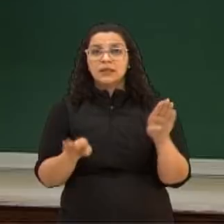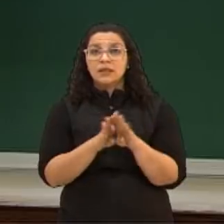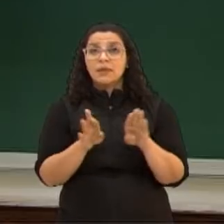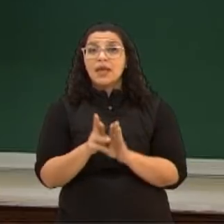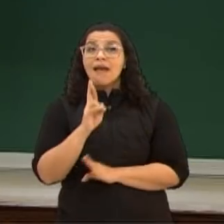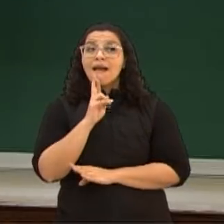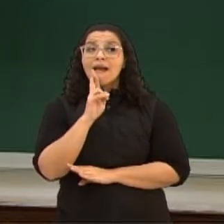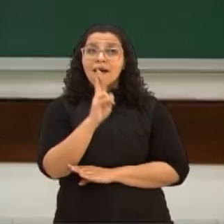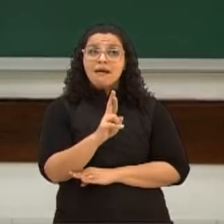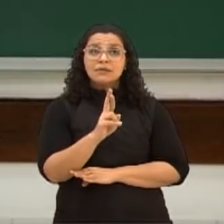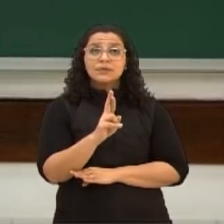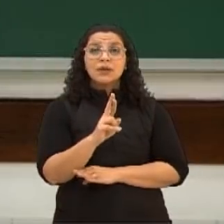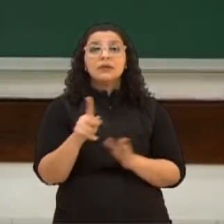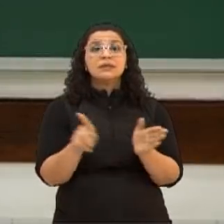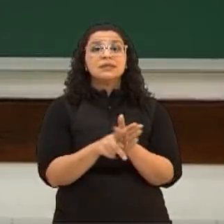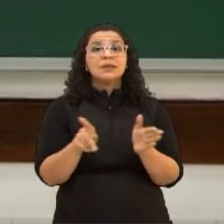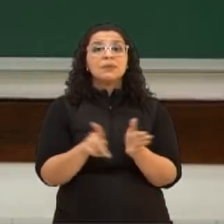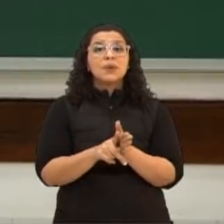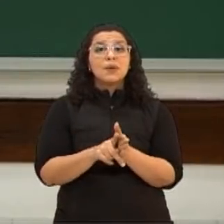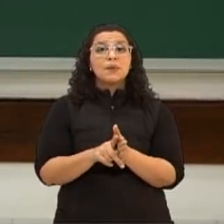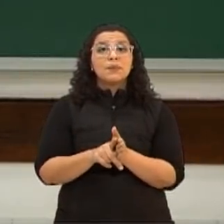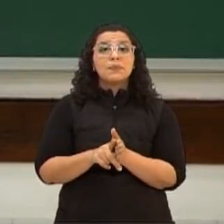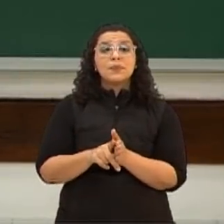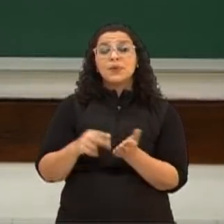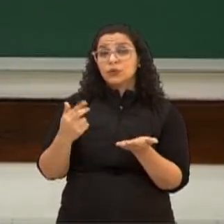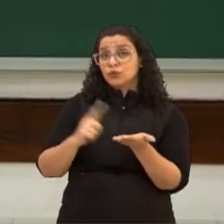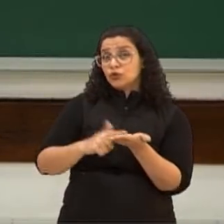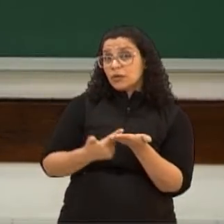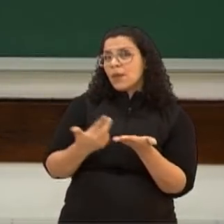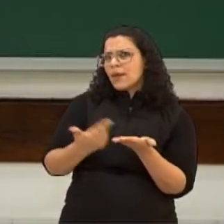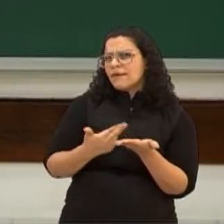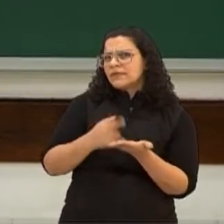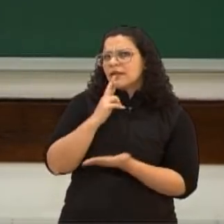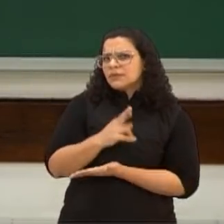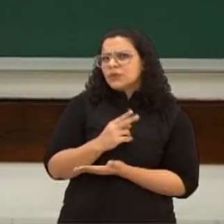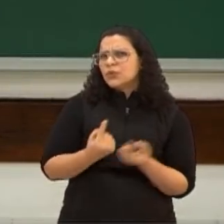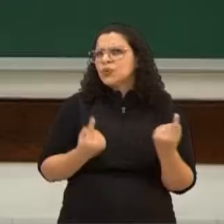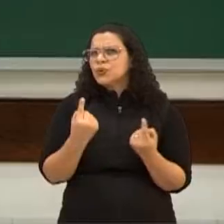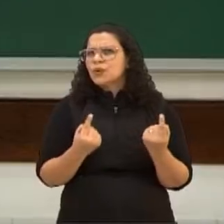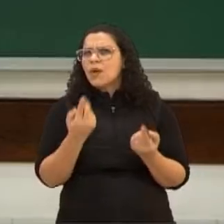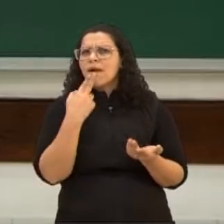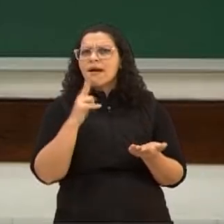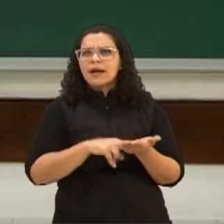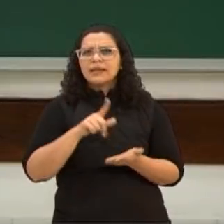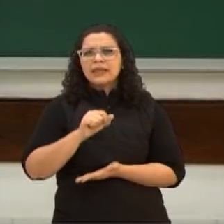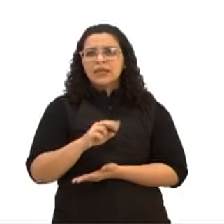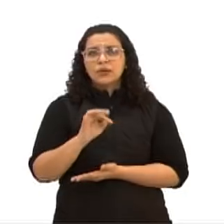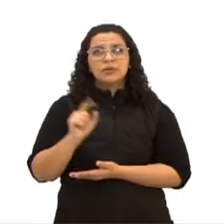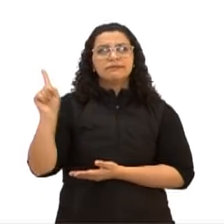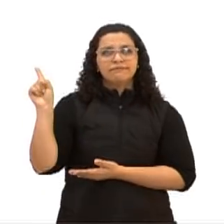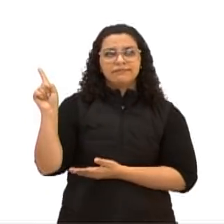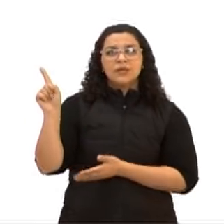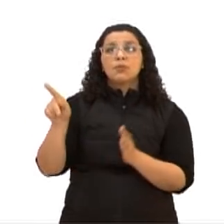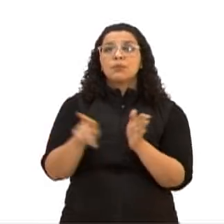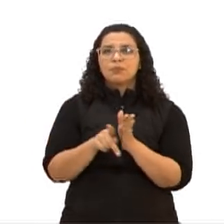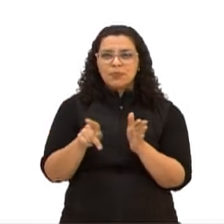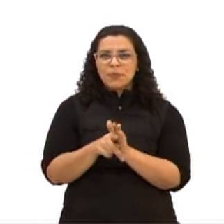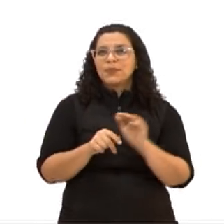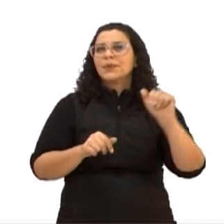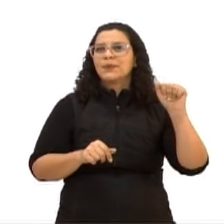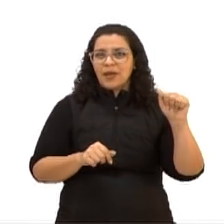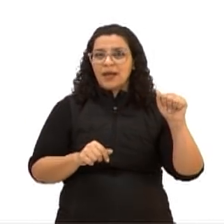que é respondida pelo periódico. Então, como que é a carta do leitor? Ela faz o